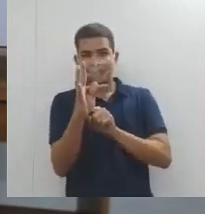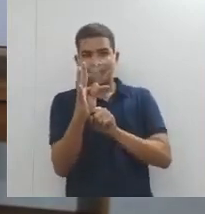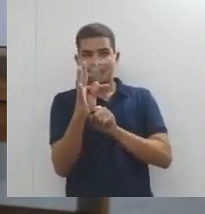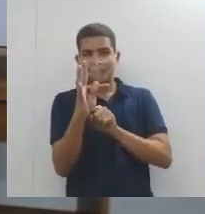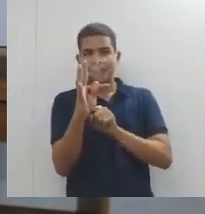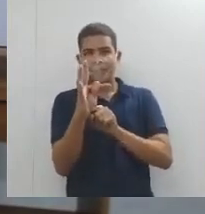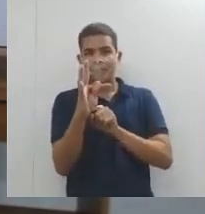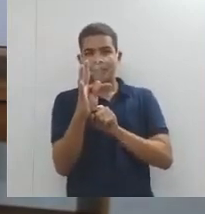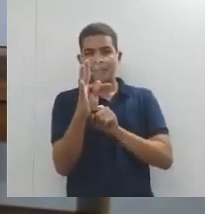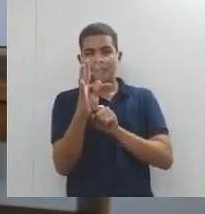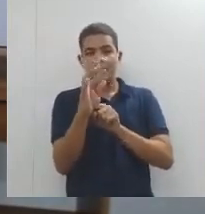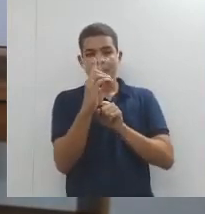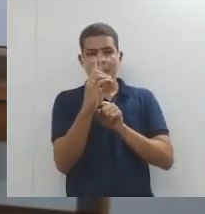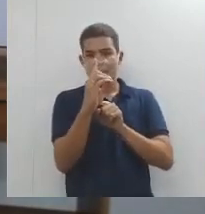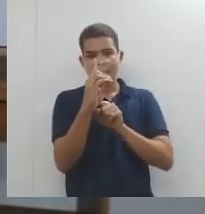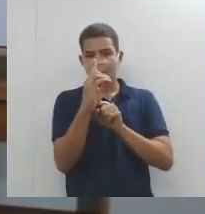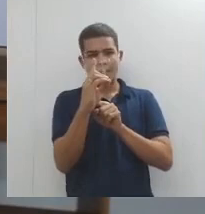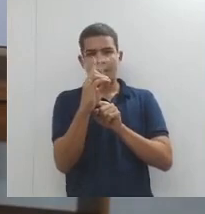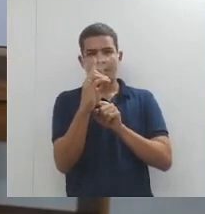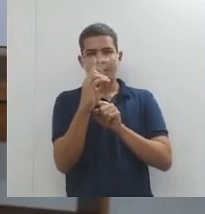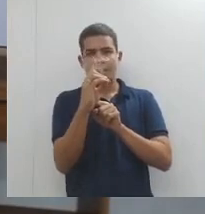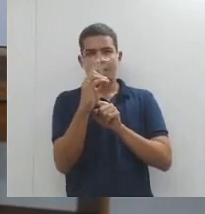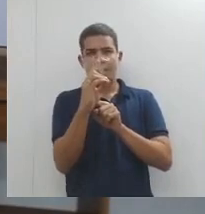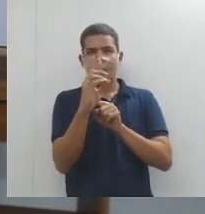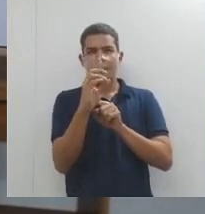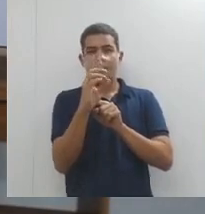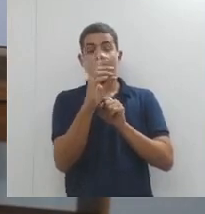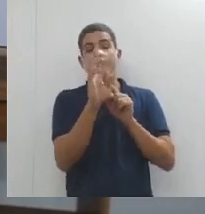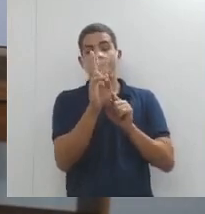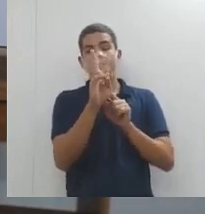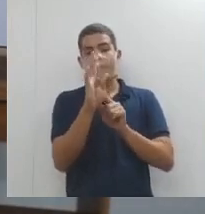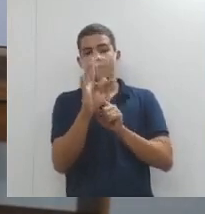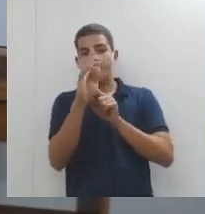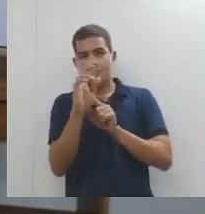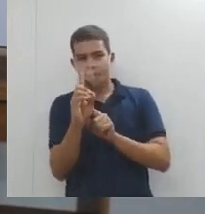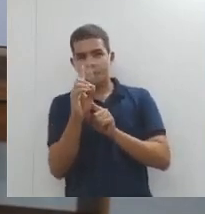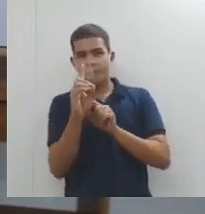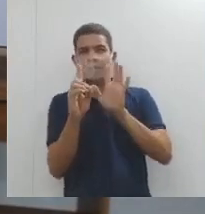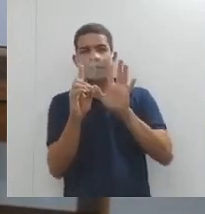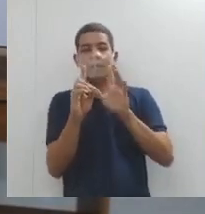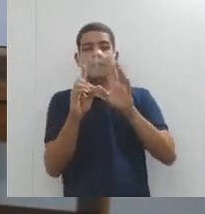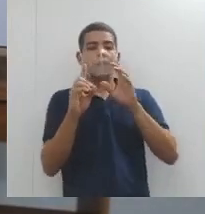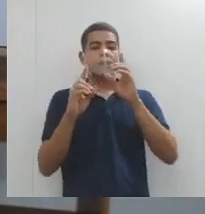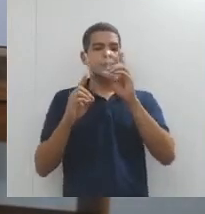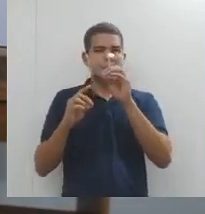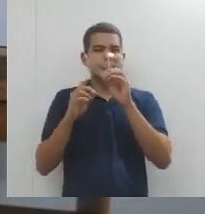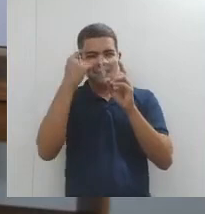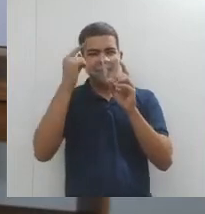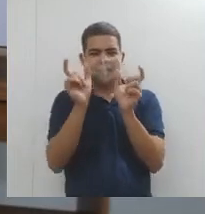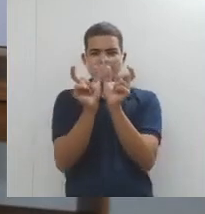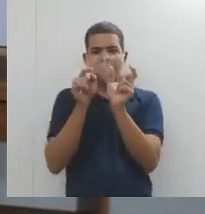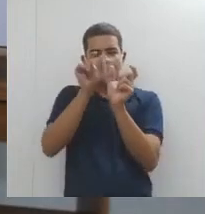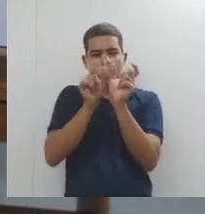direto, sem auxílio de preposição, verbo transitivo indireto, precisa